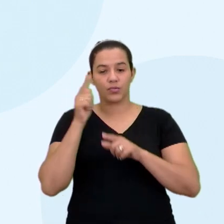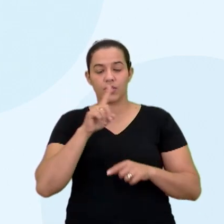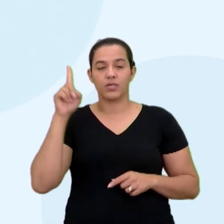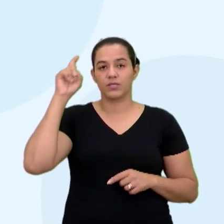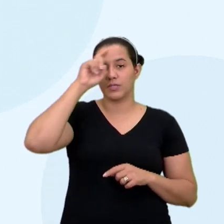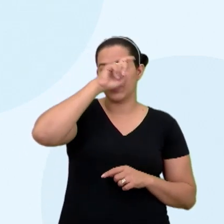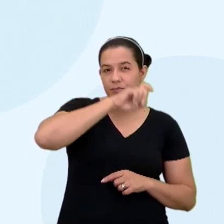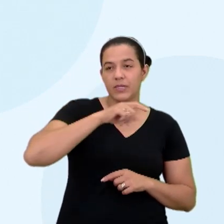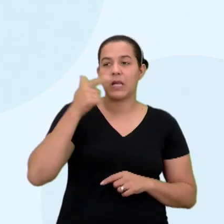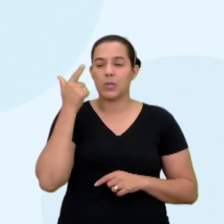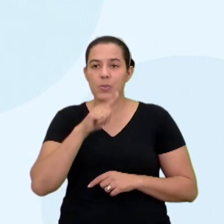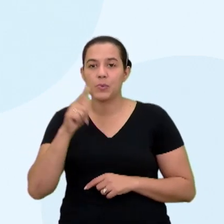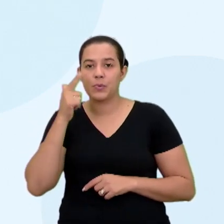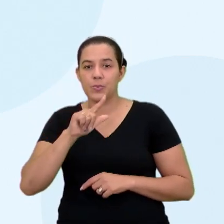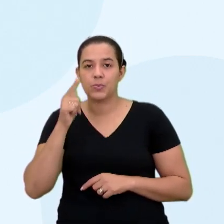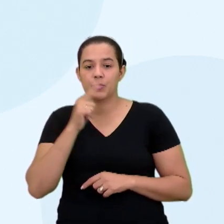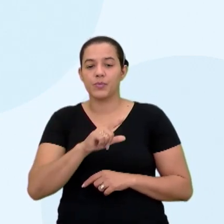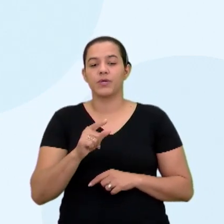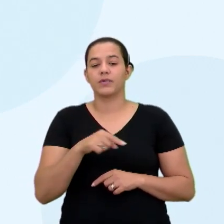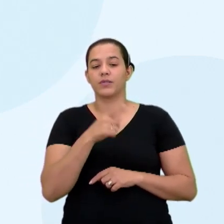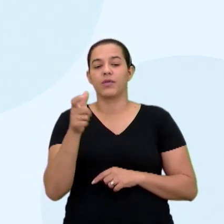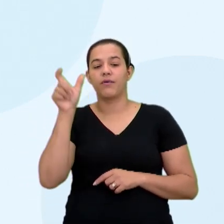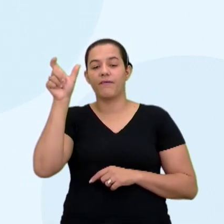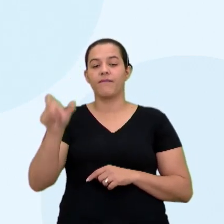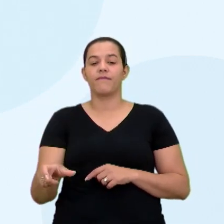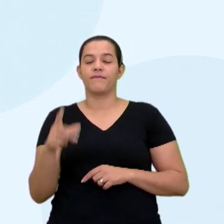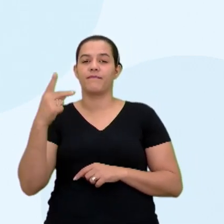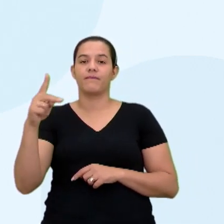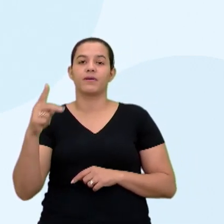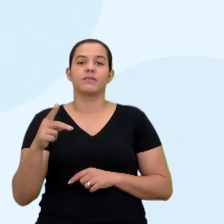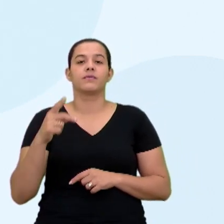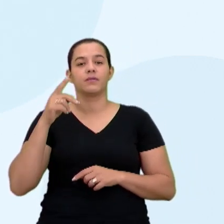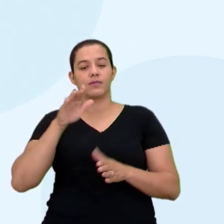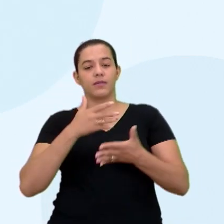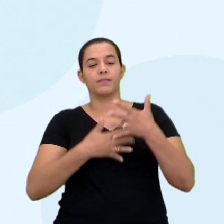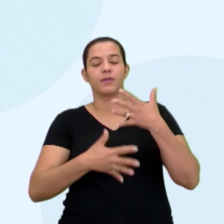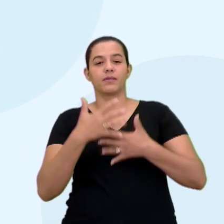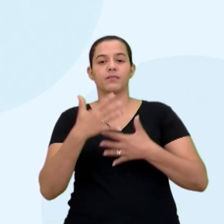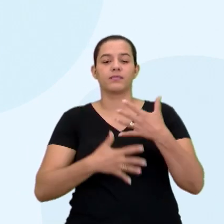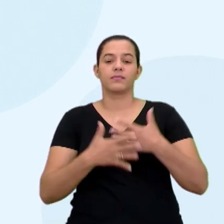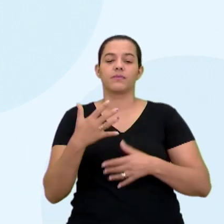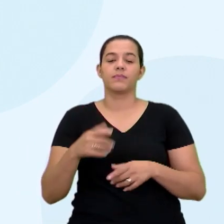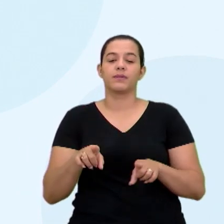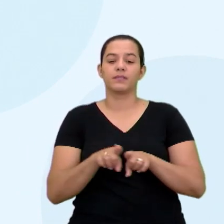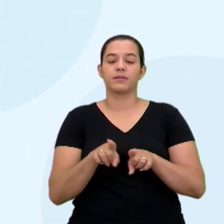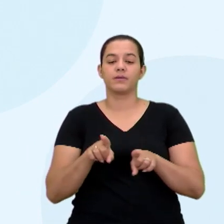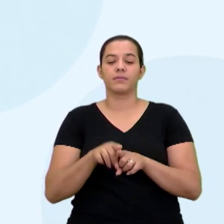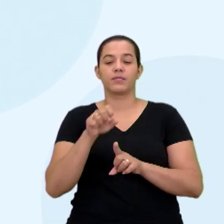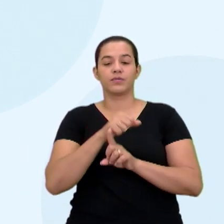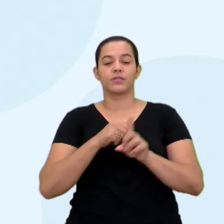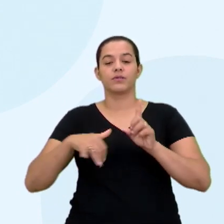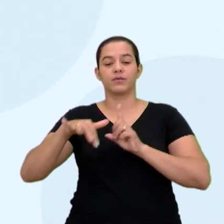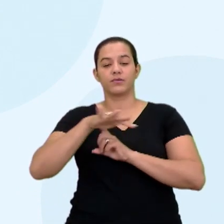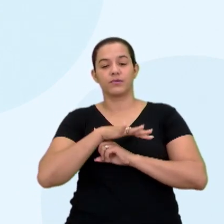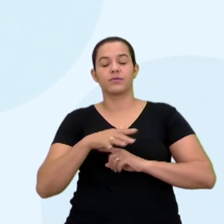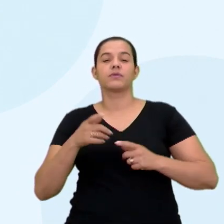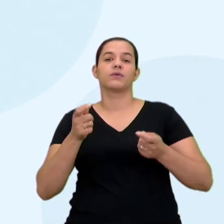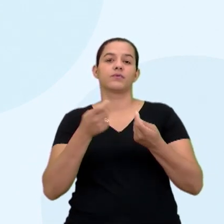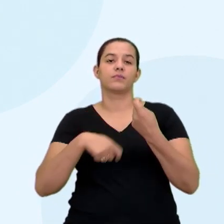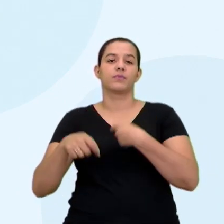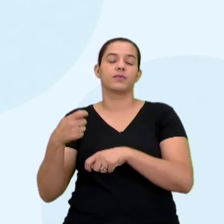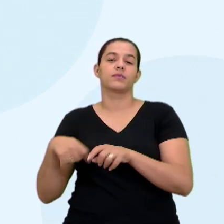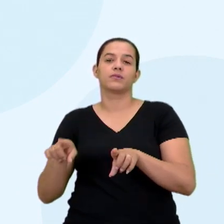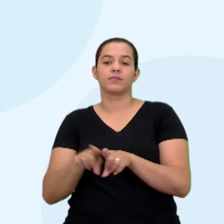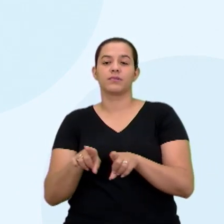dificuldades, que os seus feitos esportivos, e não fala dos seus feitos esportivos, também atrapalha na questão social comercial também, quer